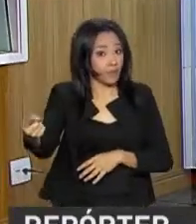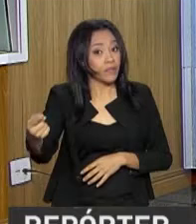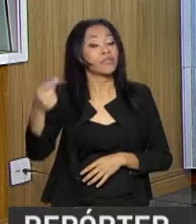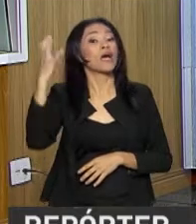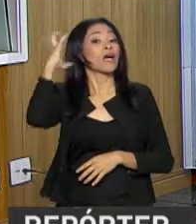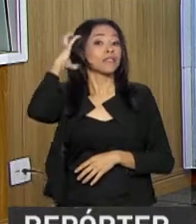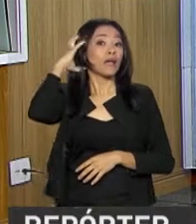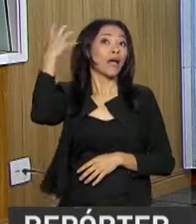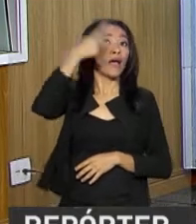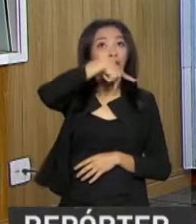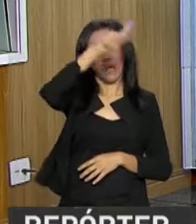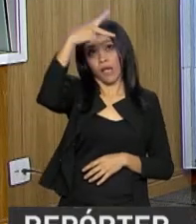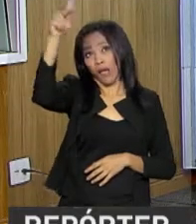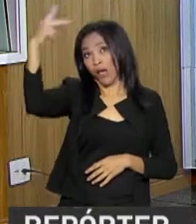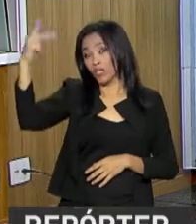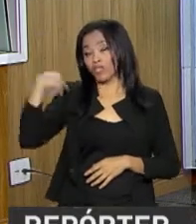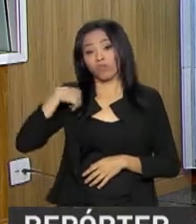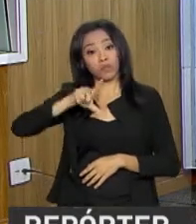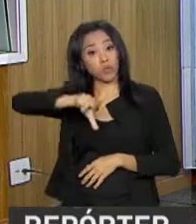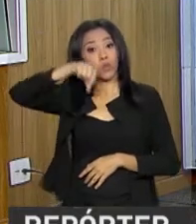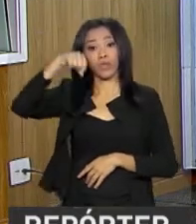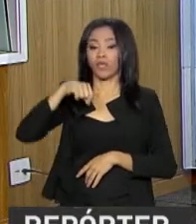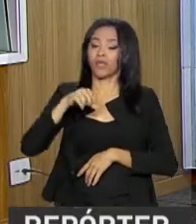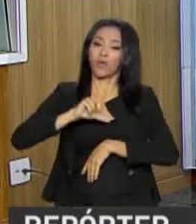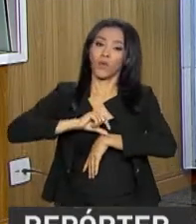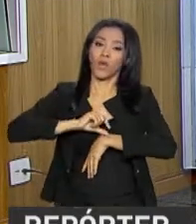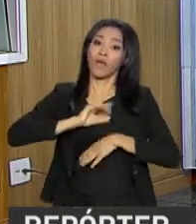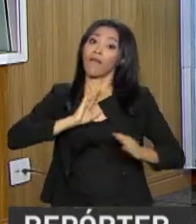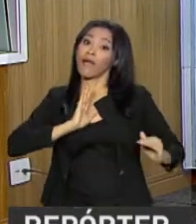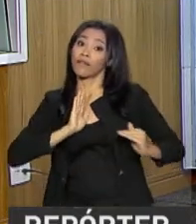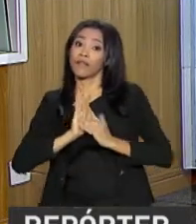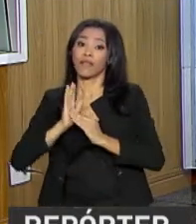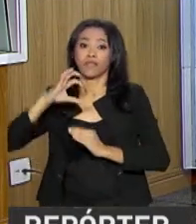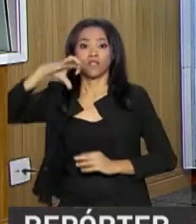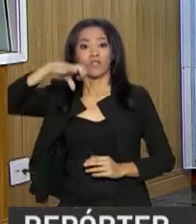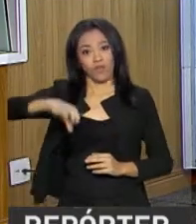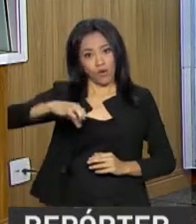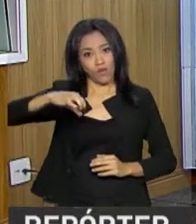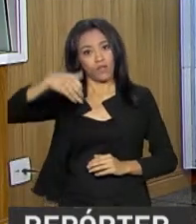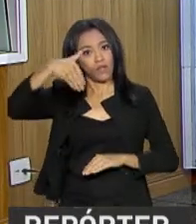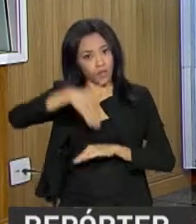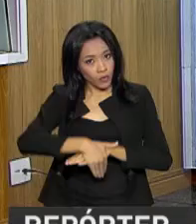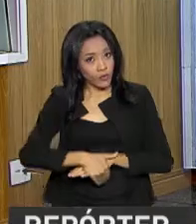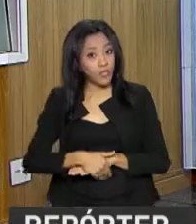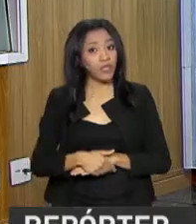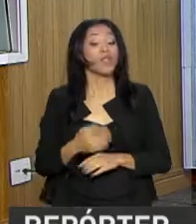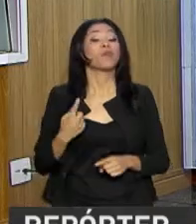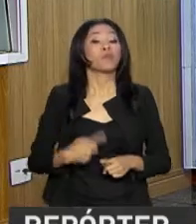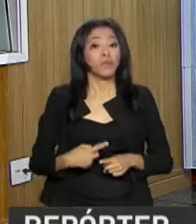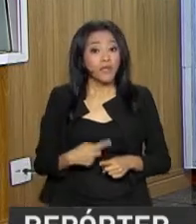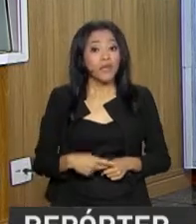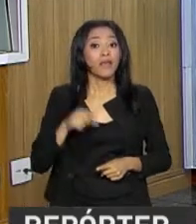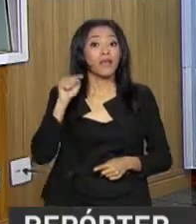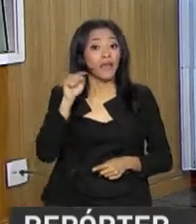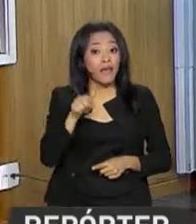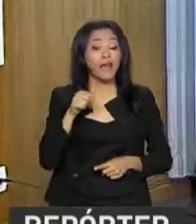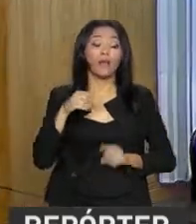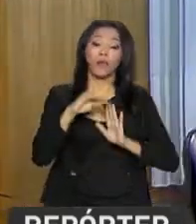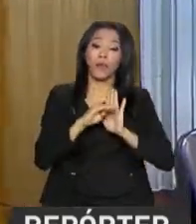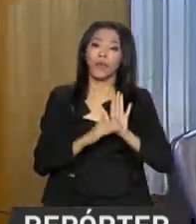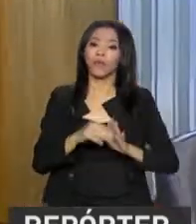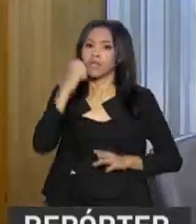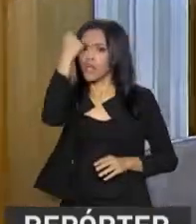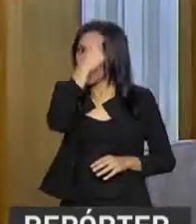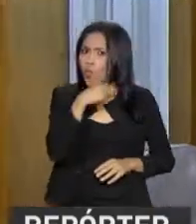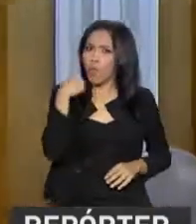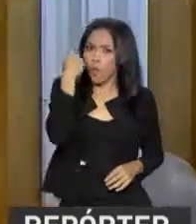emissoras vão ter a opção de colocar a programação no ar até as 9 horas da noite. Isso porque, no total, o programa tem